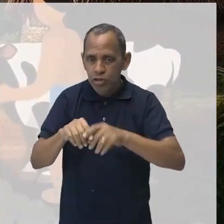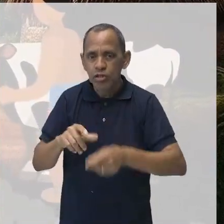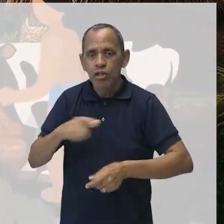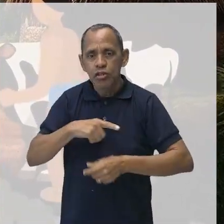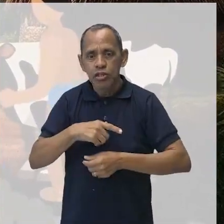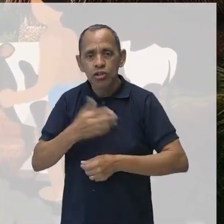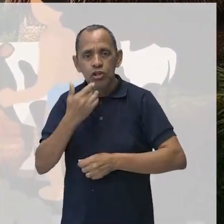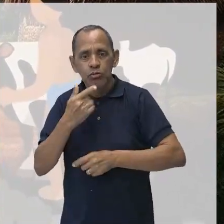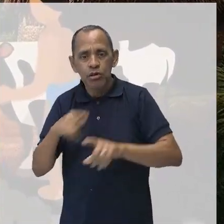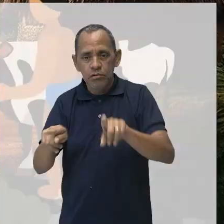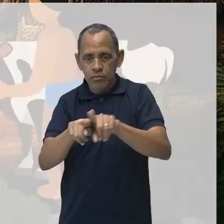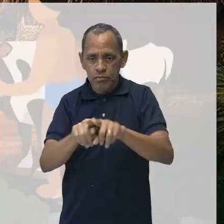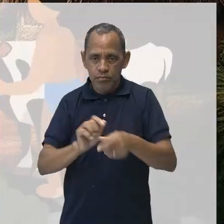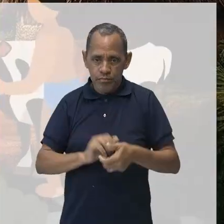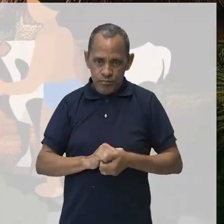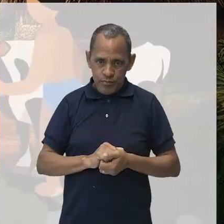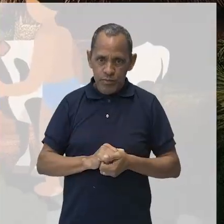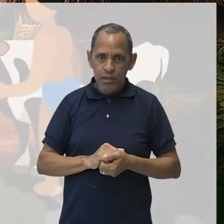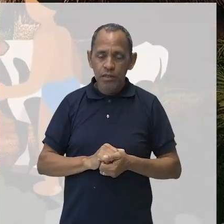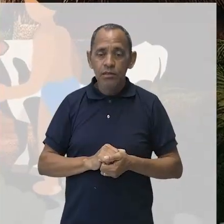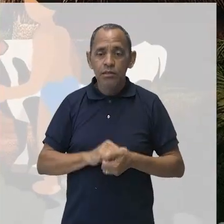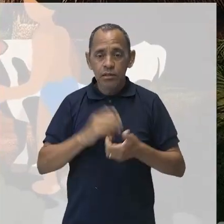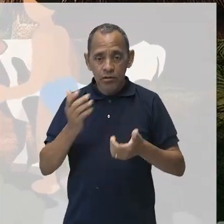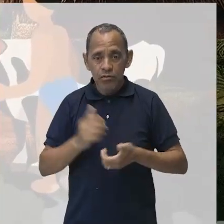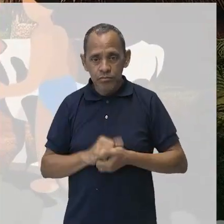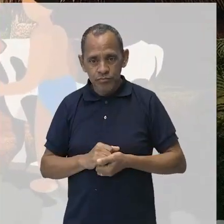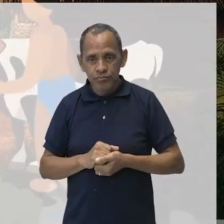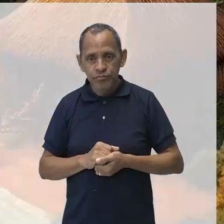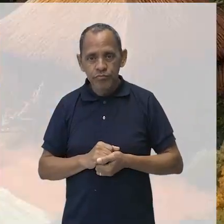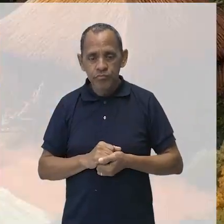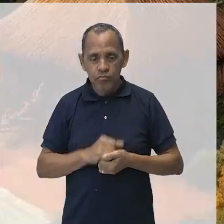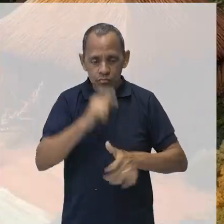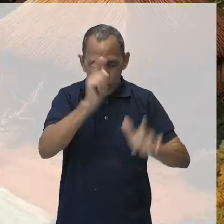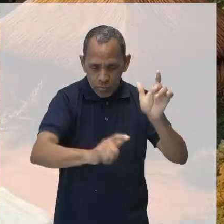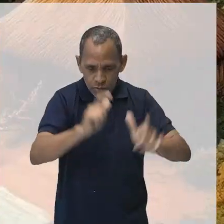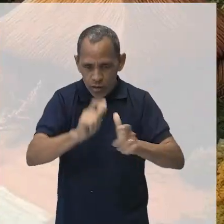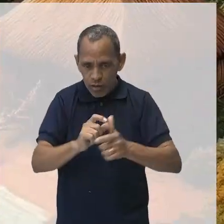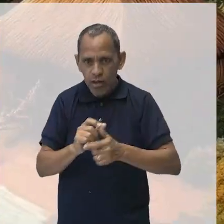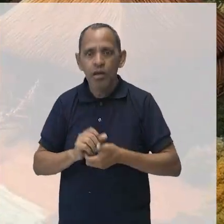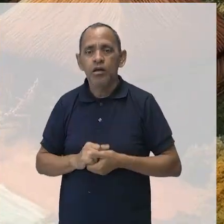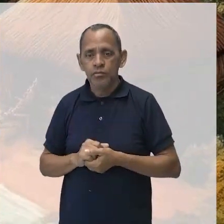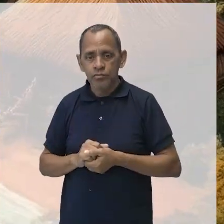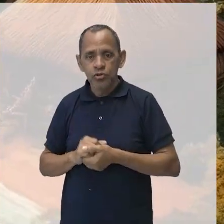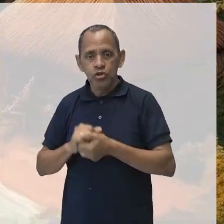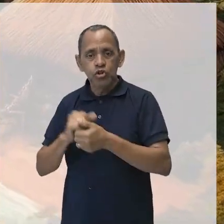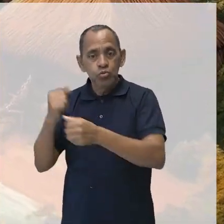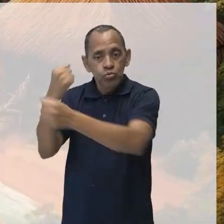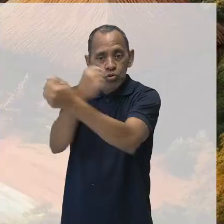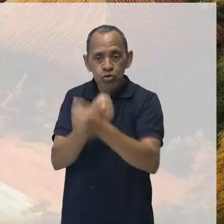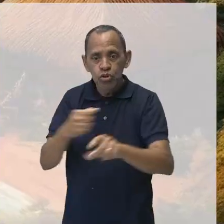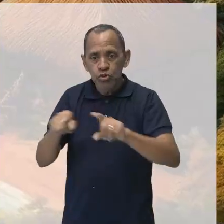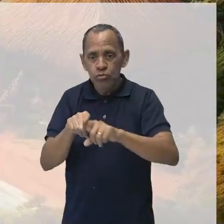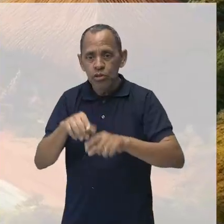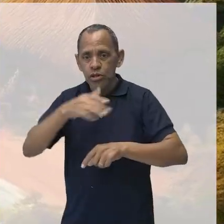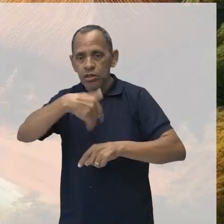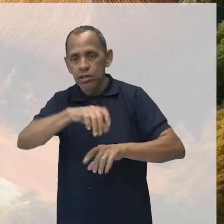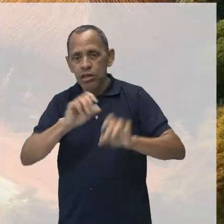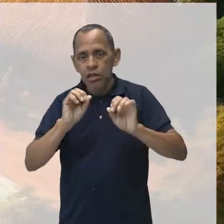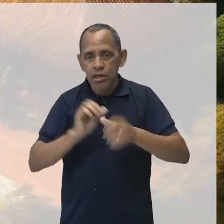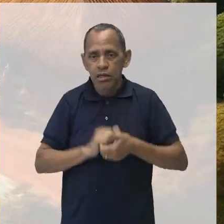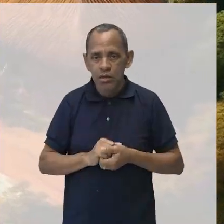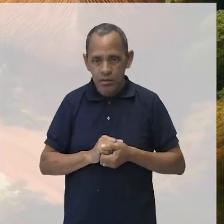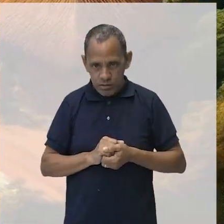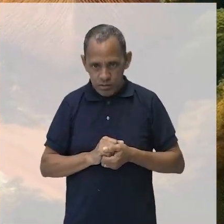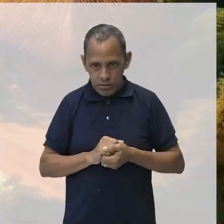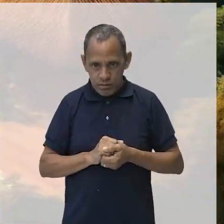cultivar a terra, garantindo seu sustento. Assim, os Carajá se tornaram os guardiões